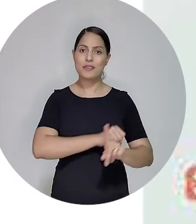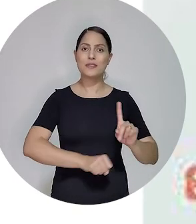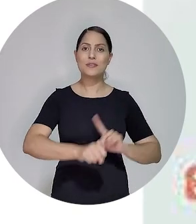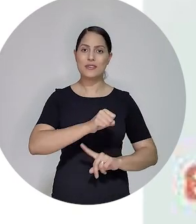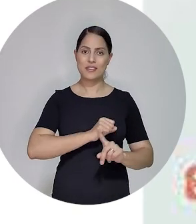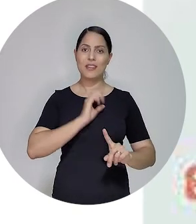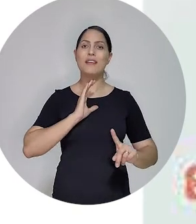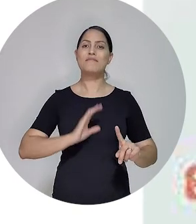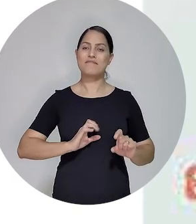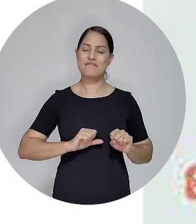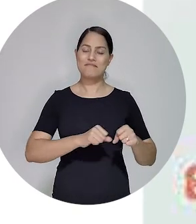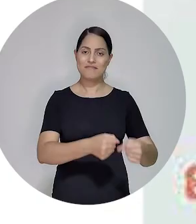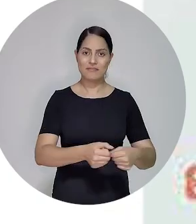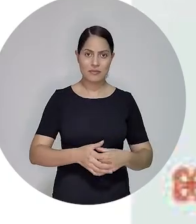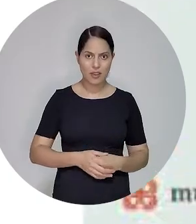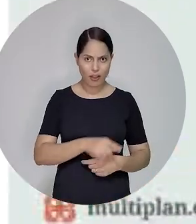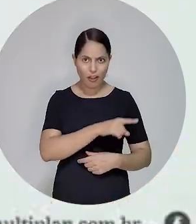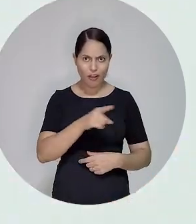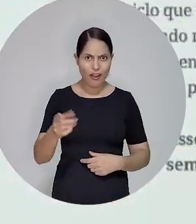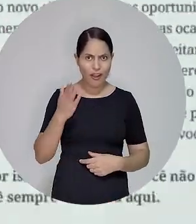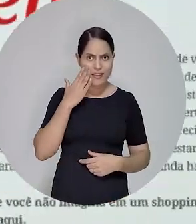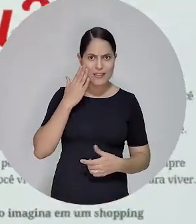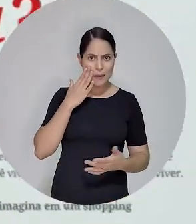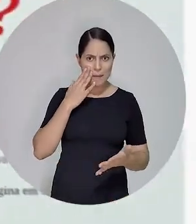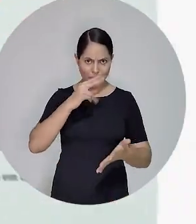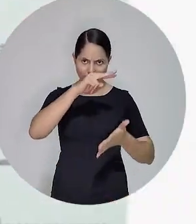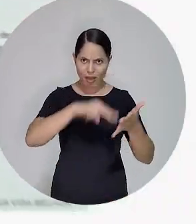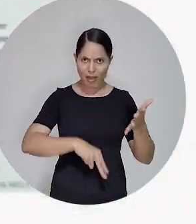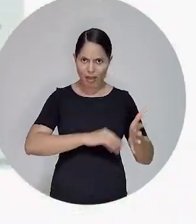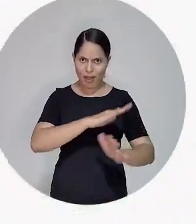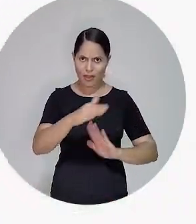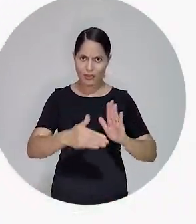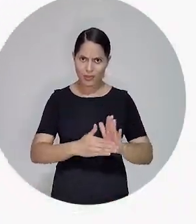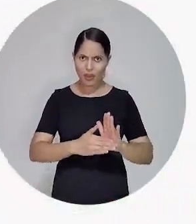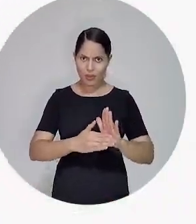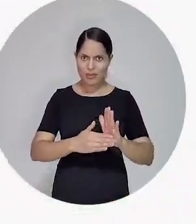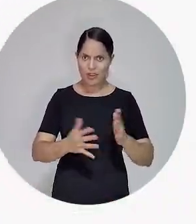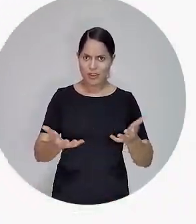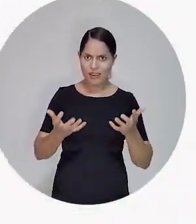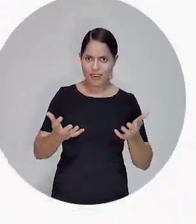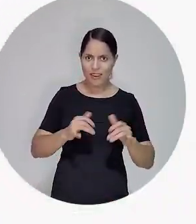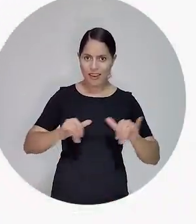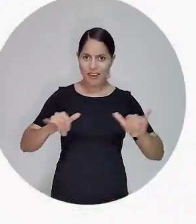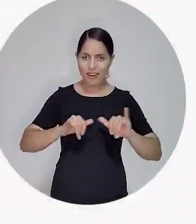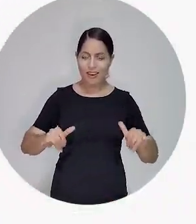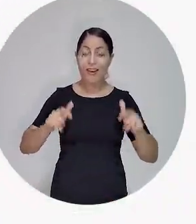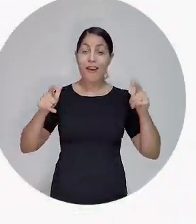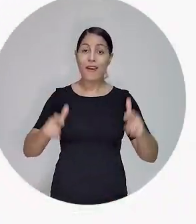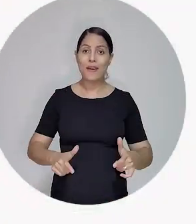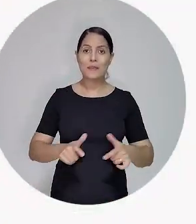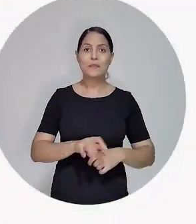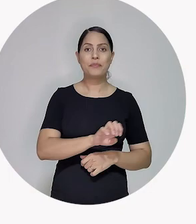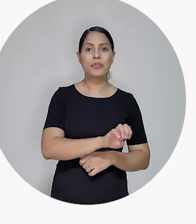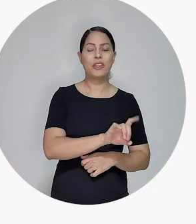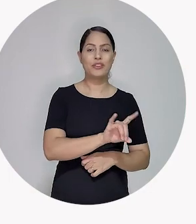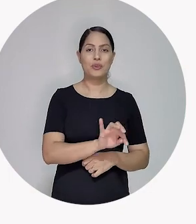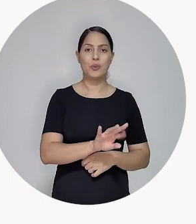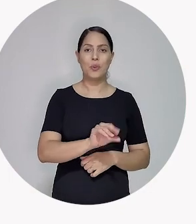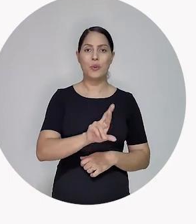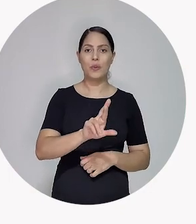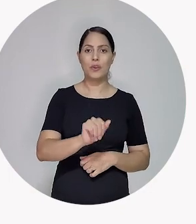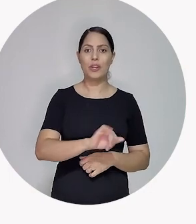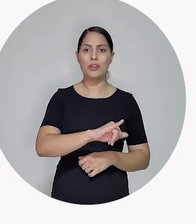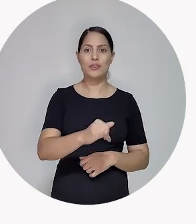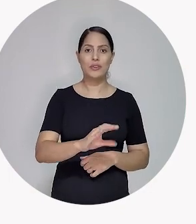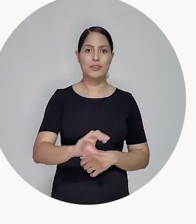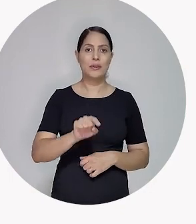da sociedade e da cidadania. A matéria na íntegra sobre a gestão de Beto Simonetti à frente da OAB Nacional você confere